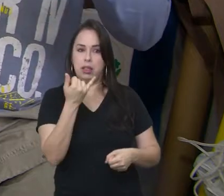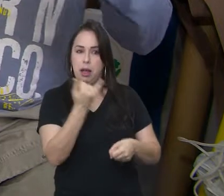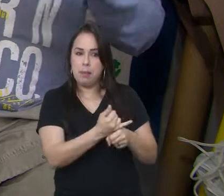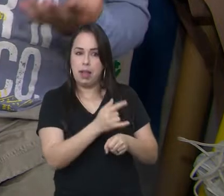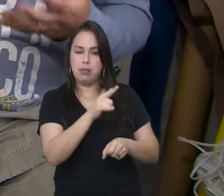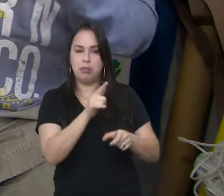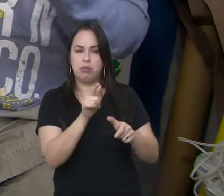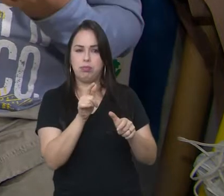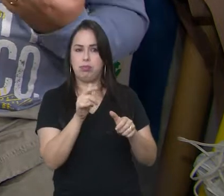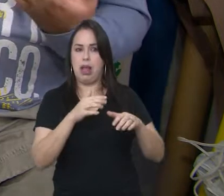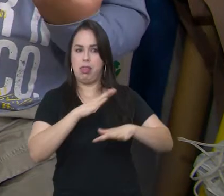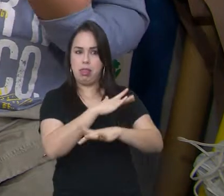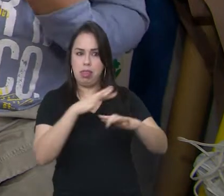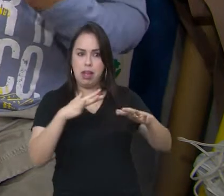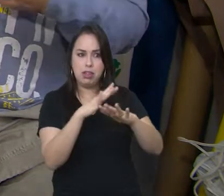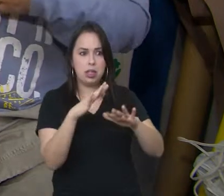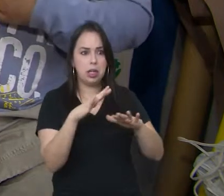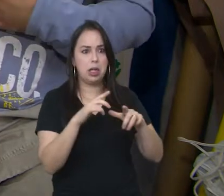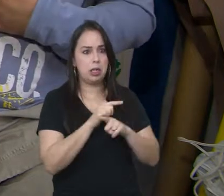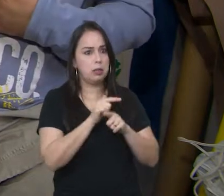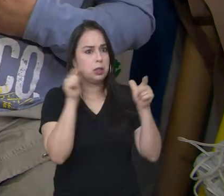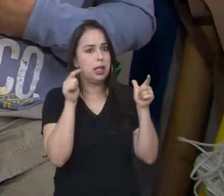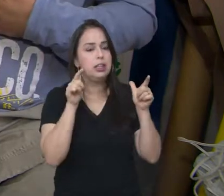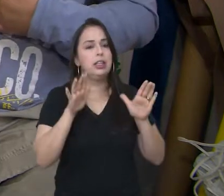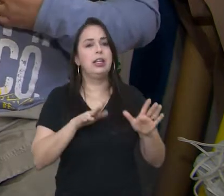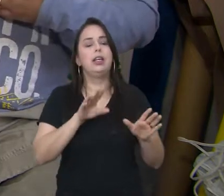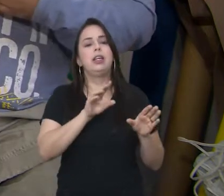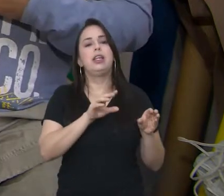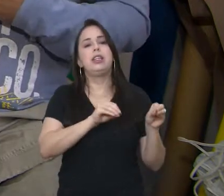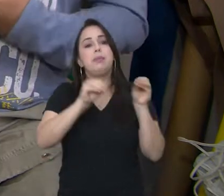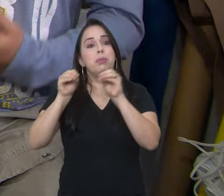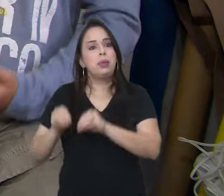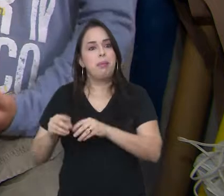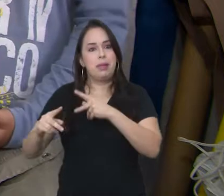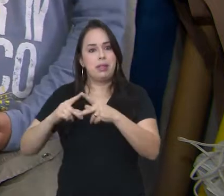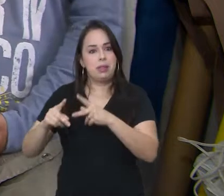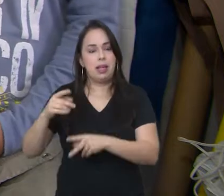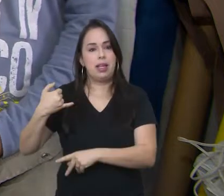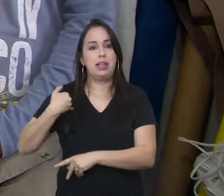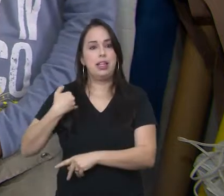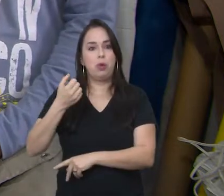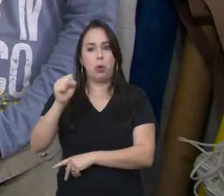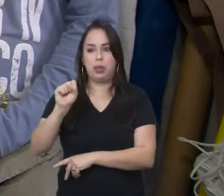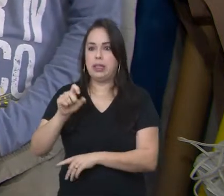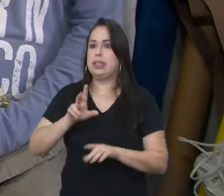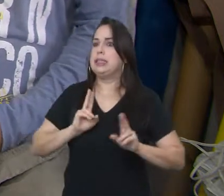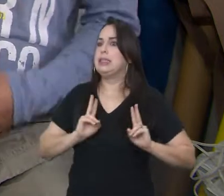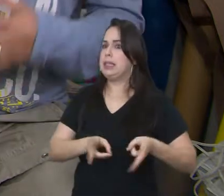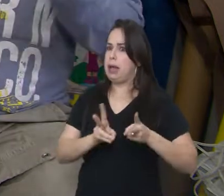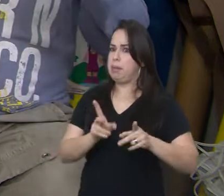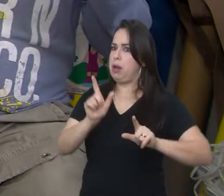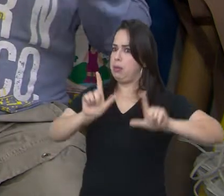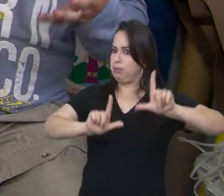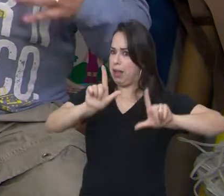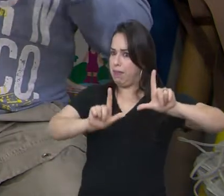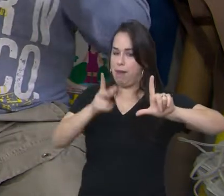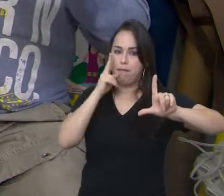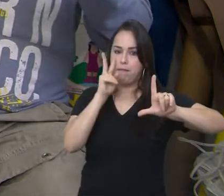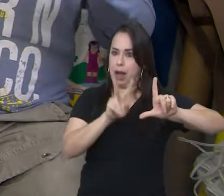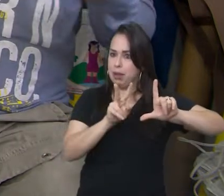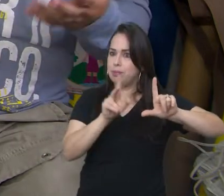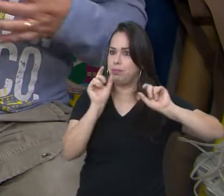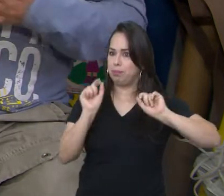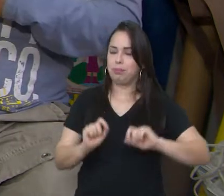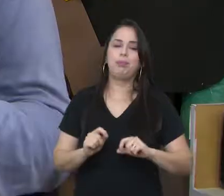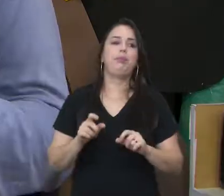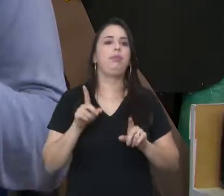capital, cidade grande, tudo, e com 8 anos vim morar aqui em São José. Naquela época era muita TV, né? A gente assistia muita